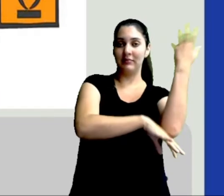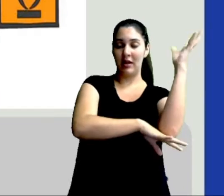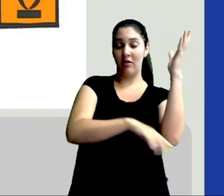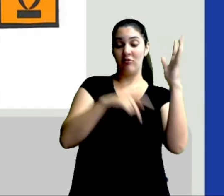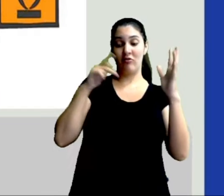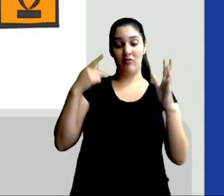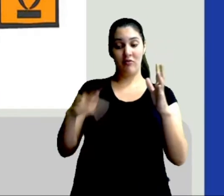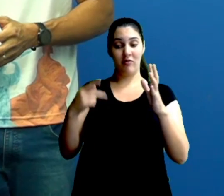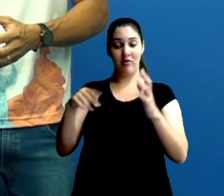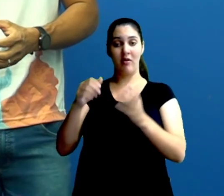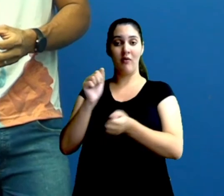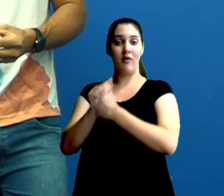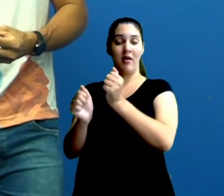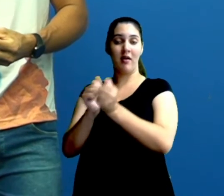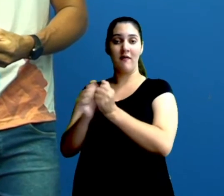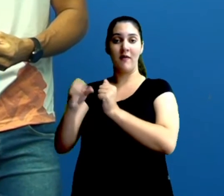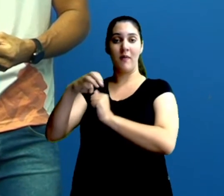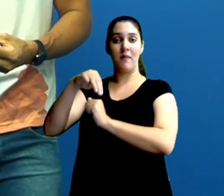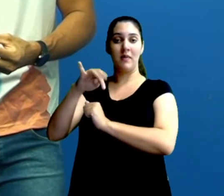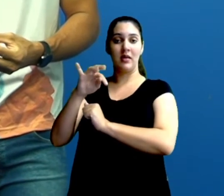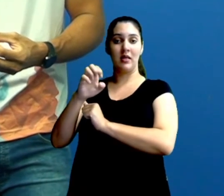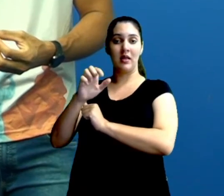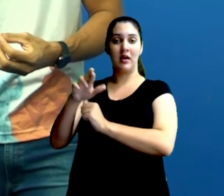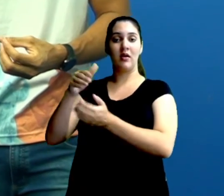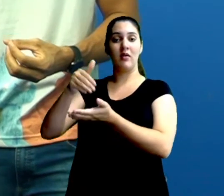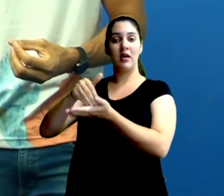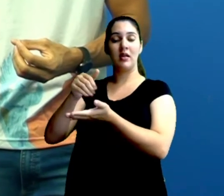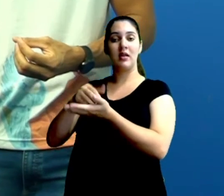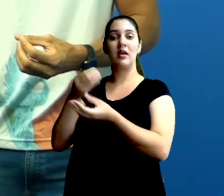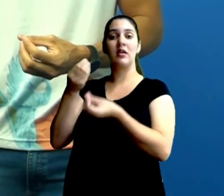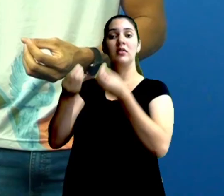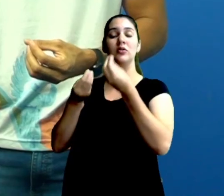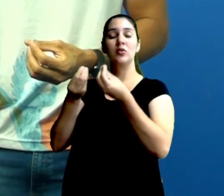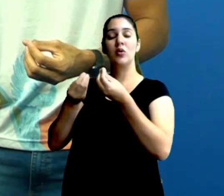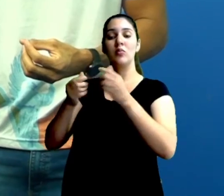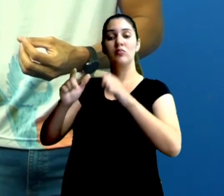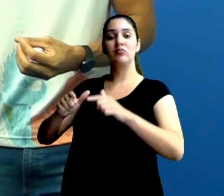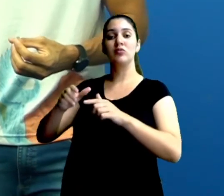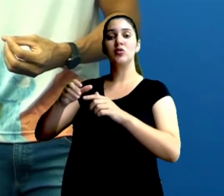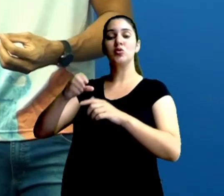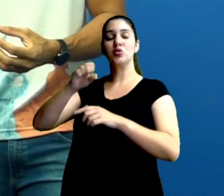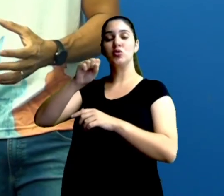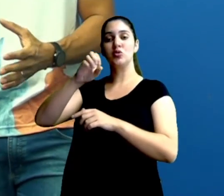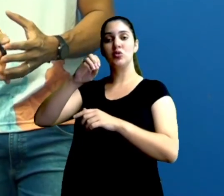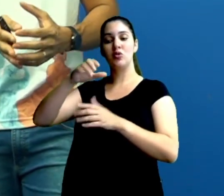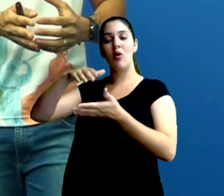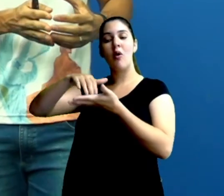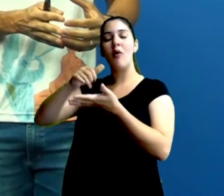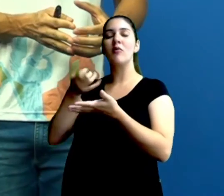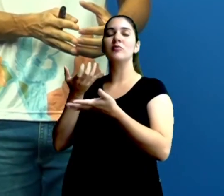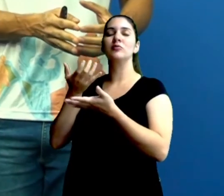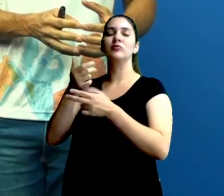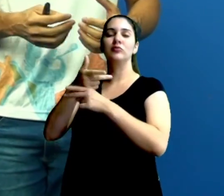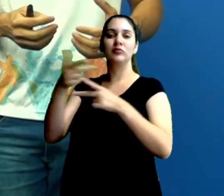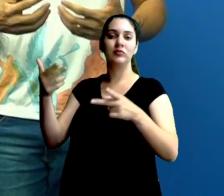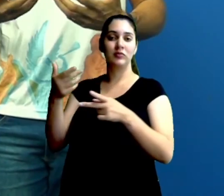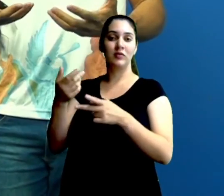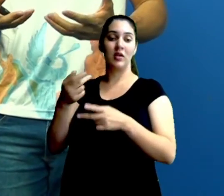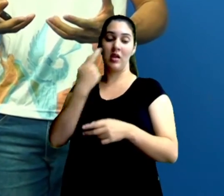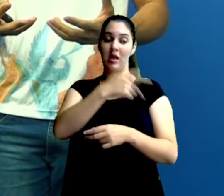o carvão mineral é extraído através do solo, dos minérios, dos minerais. O carvão vegetal